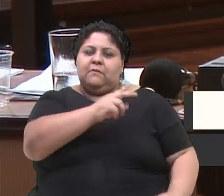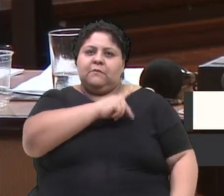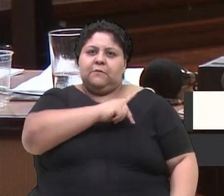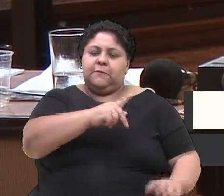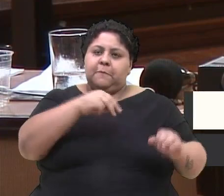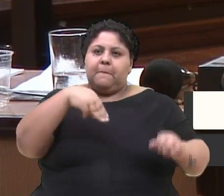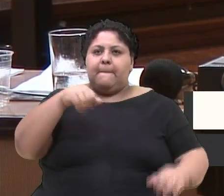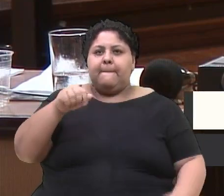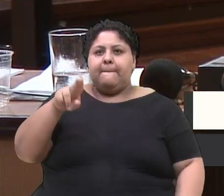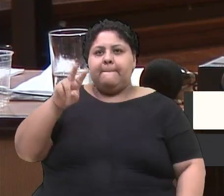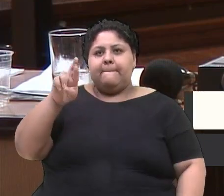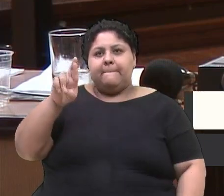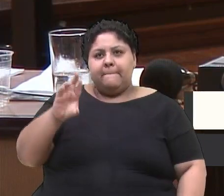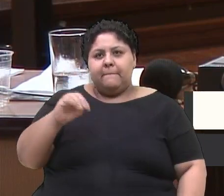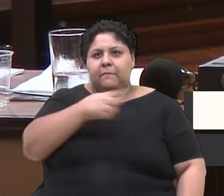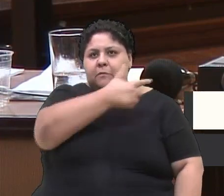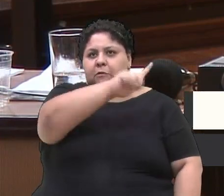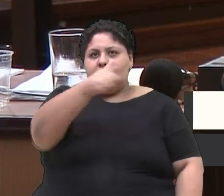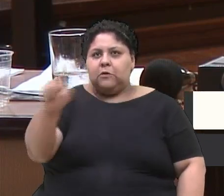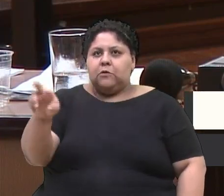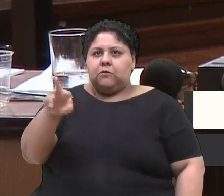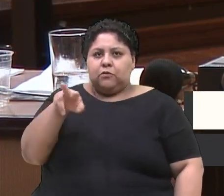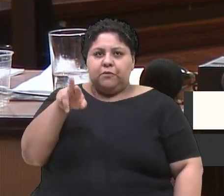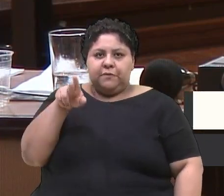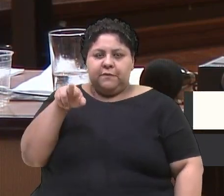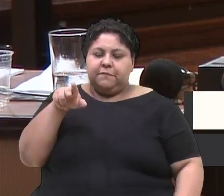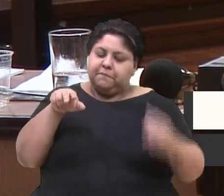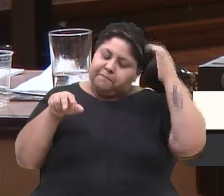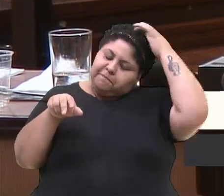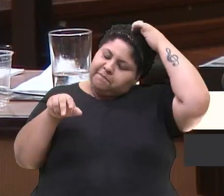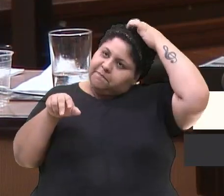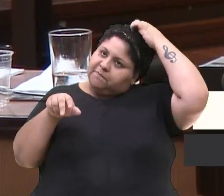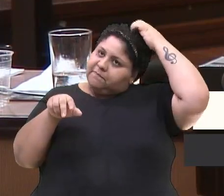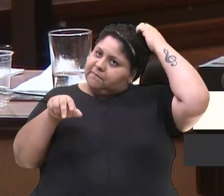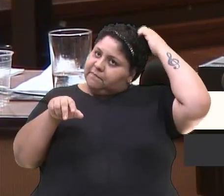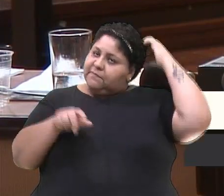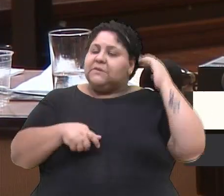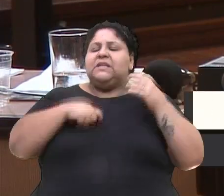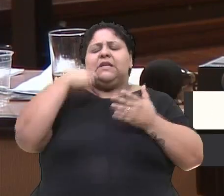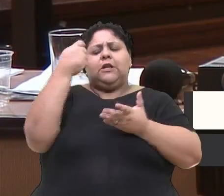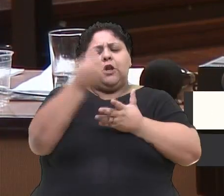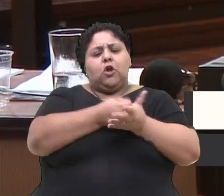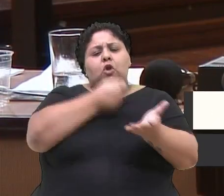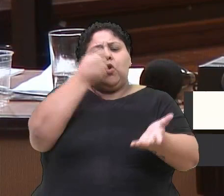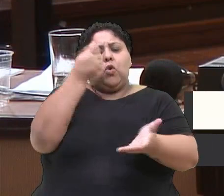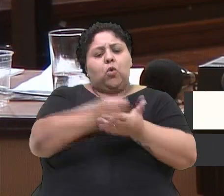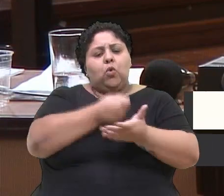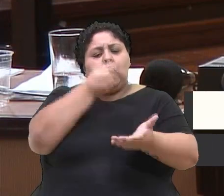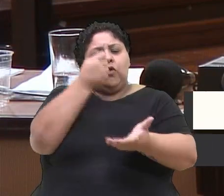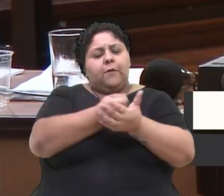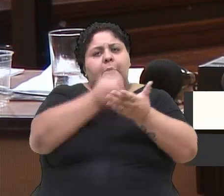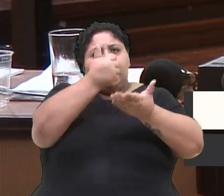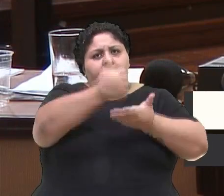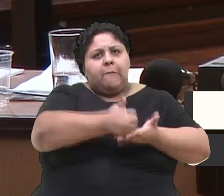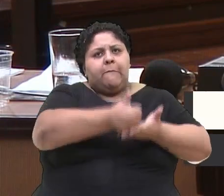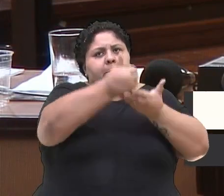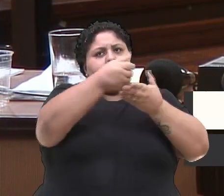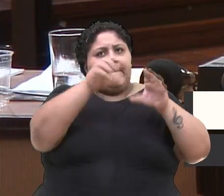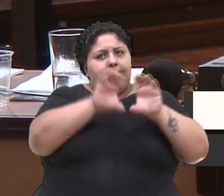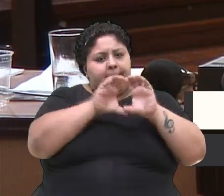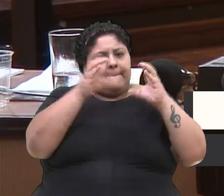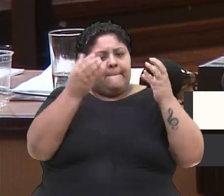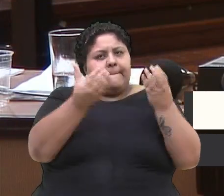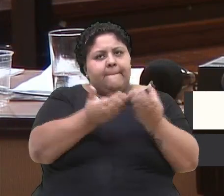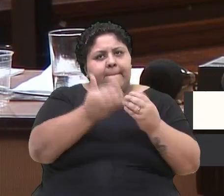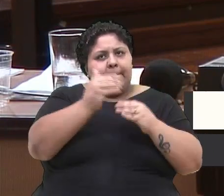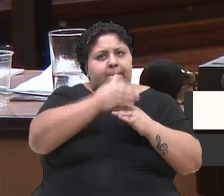Siriani, e dos demais irmãos que labutam tanto em prol da comunidade mais carente